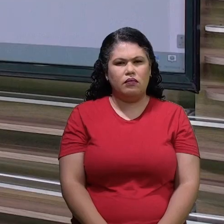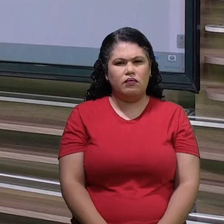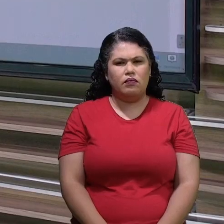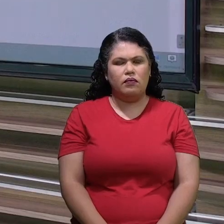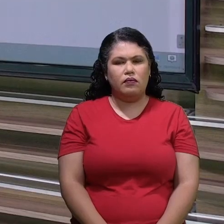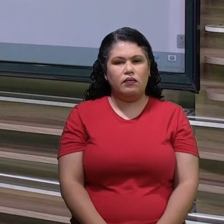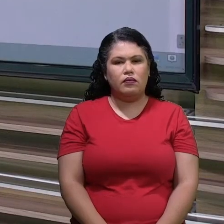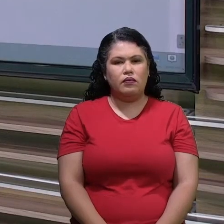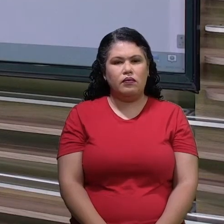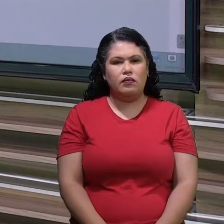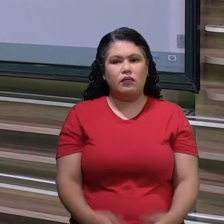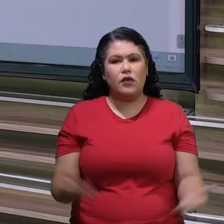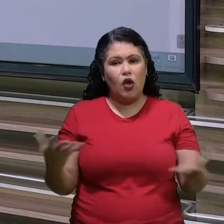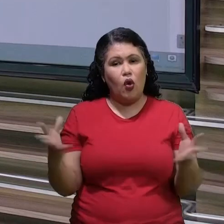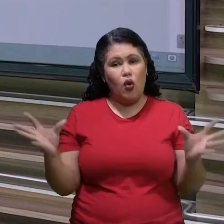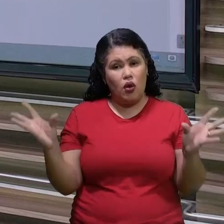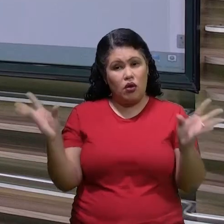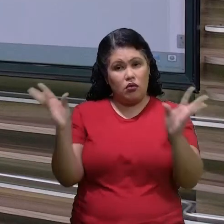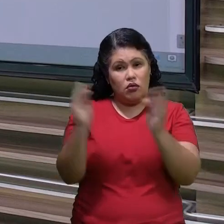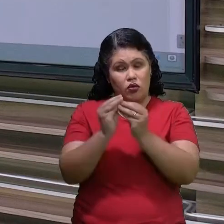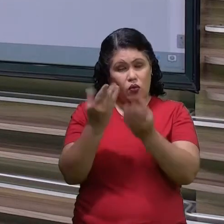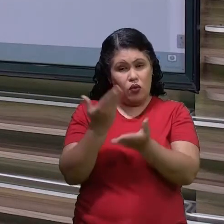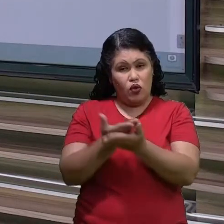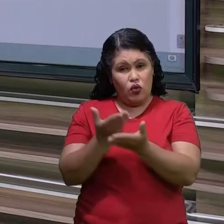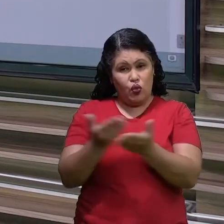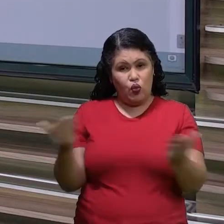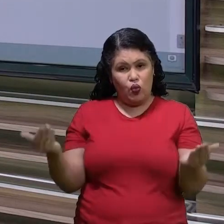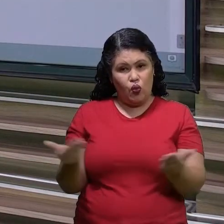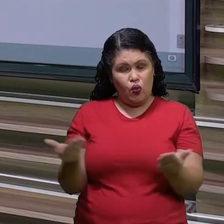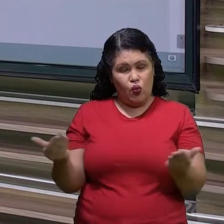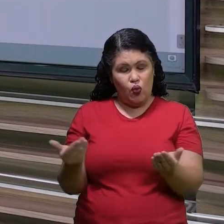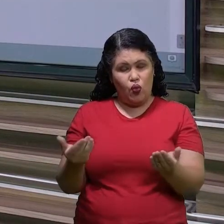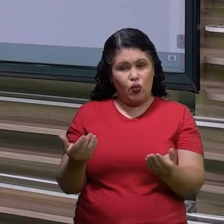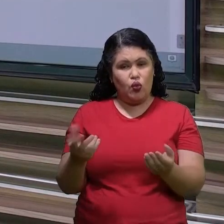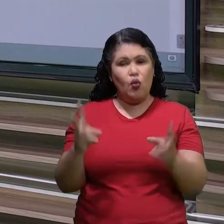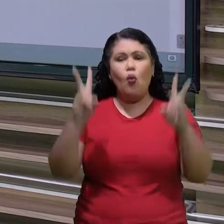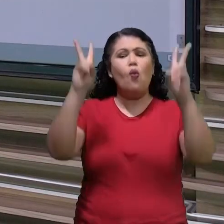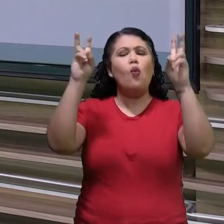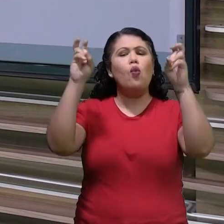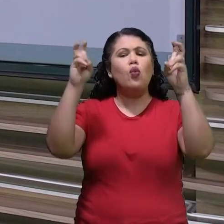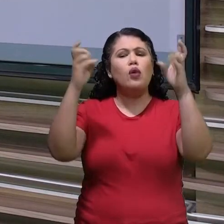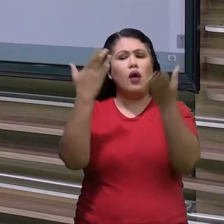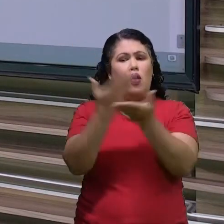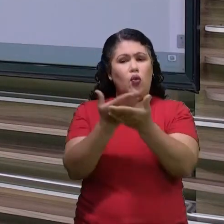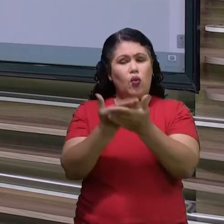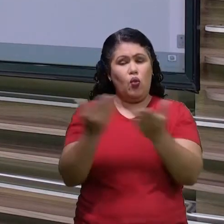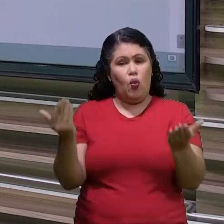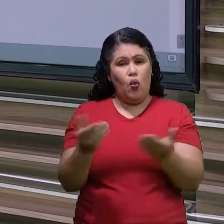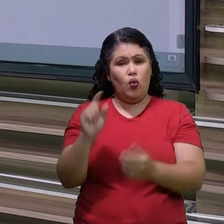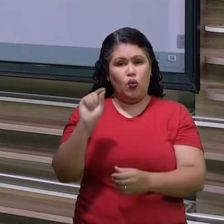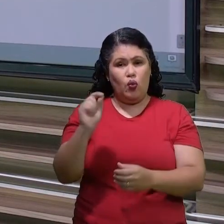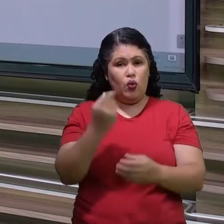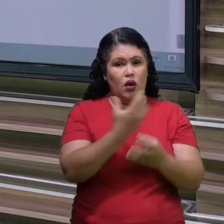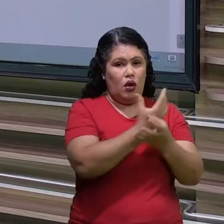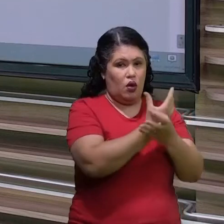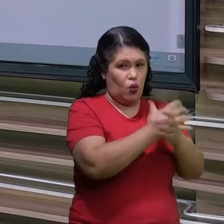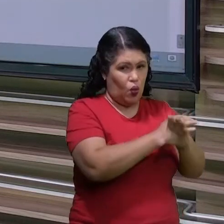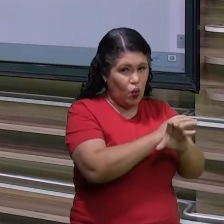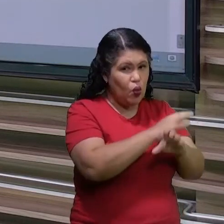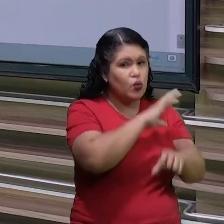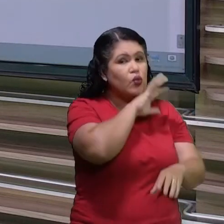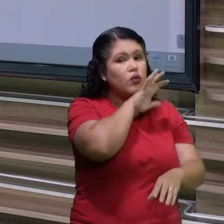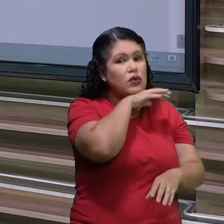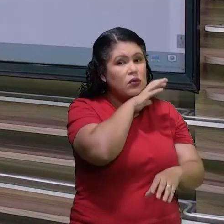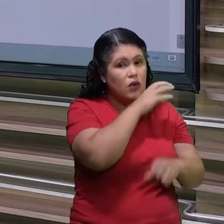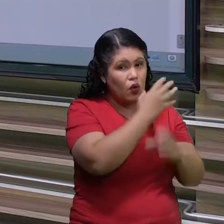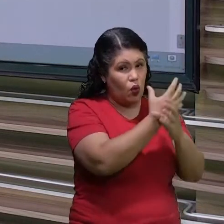Então vamos para o resumo da nossa aula. Falamos hoje de animais vertebrados e invertebrados. É importante conhecer a característica desses animais. E